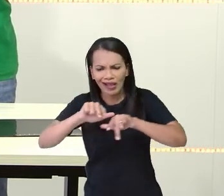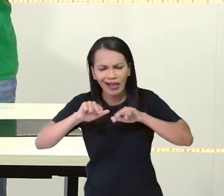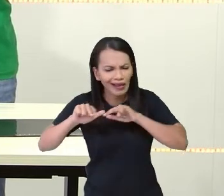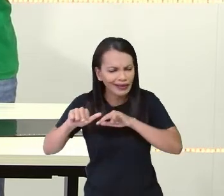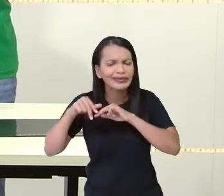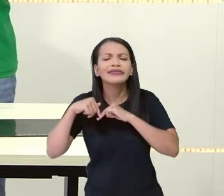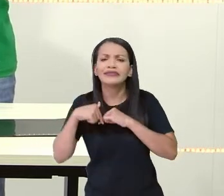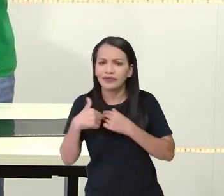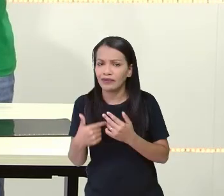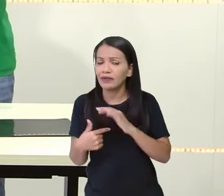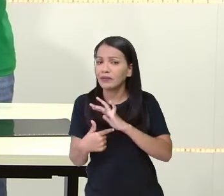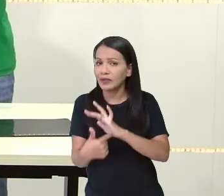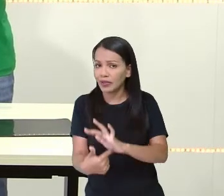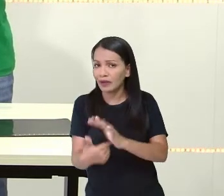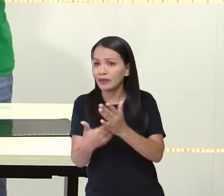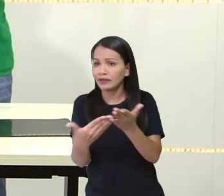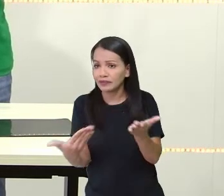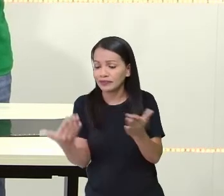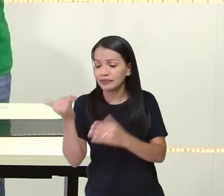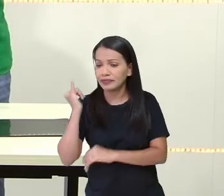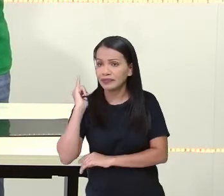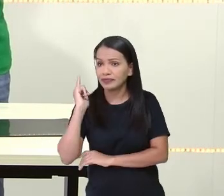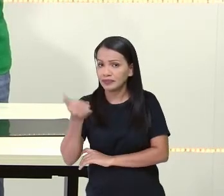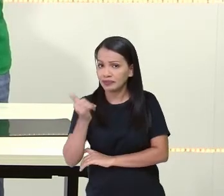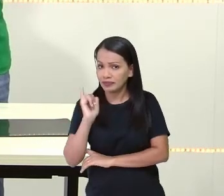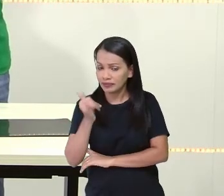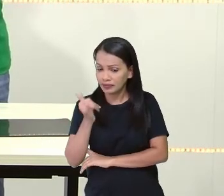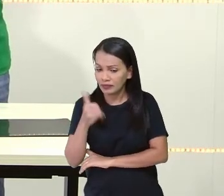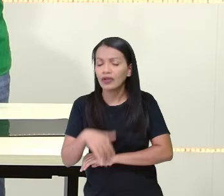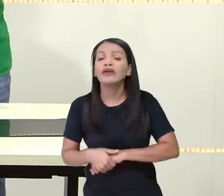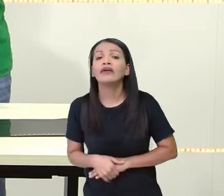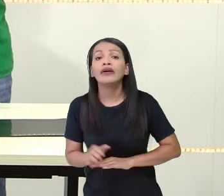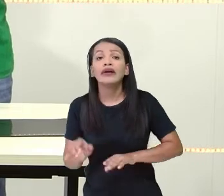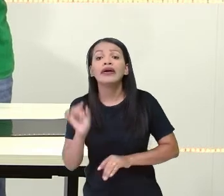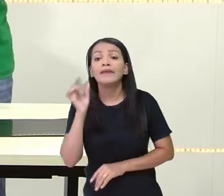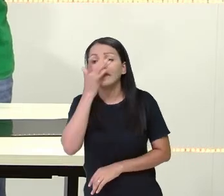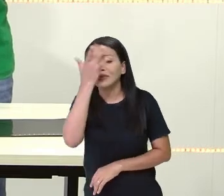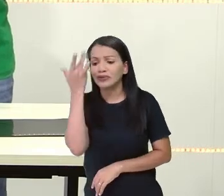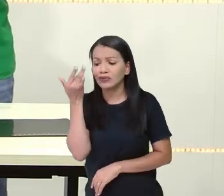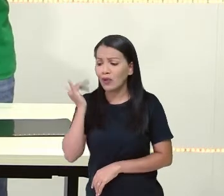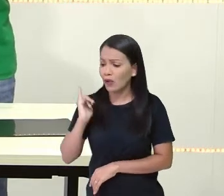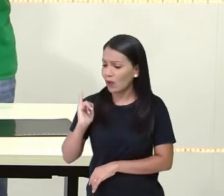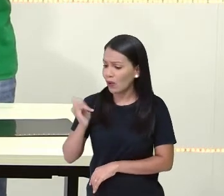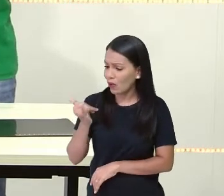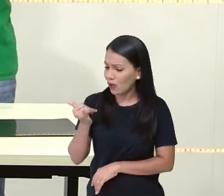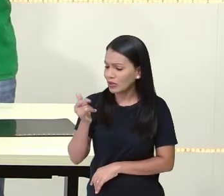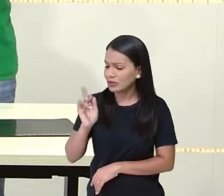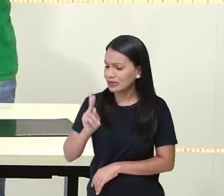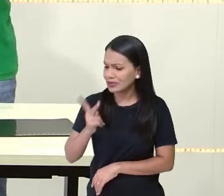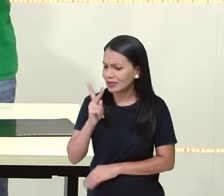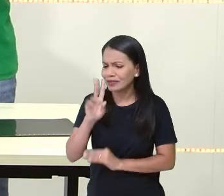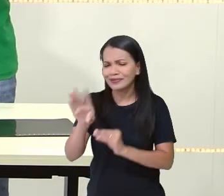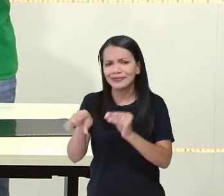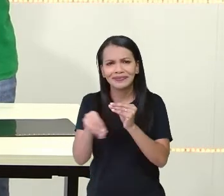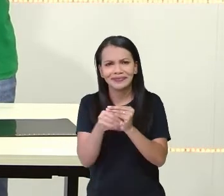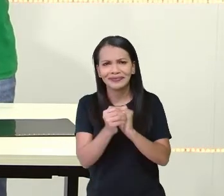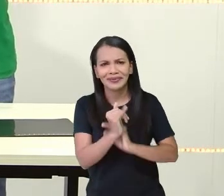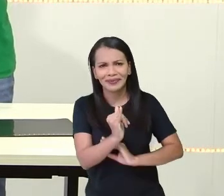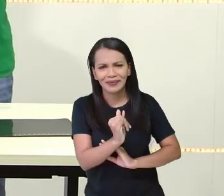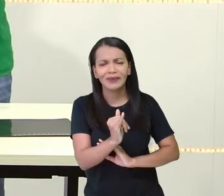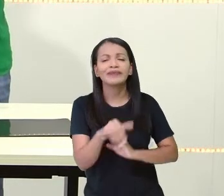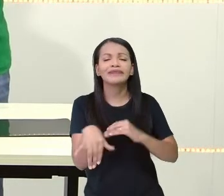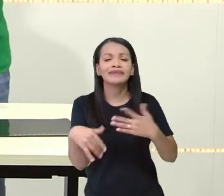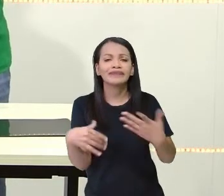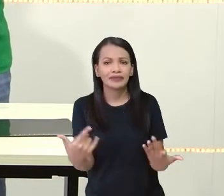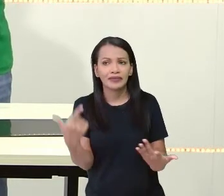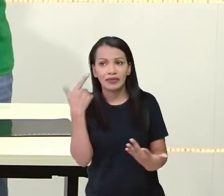trazer para vocês. Como todo conto, né? Quem conta um conto aumenta um ponto, né?